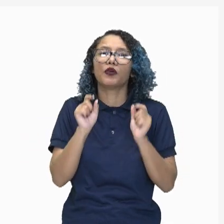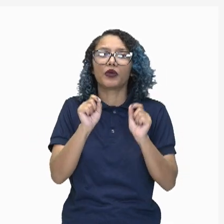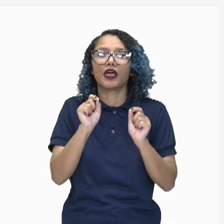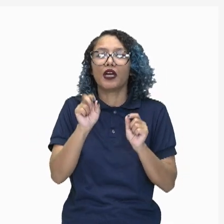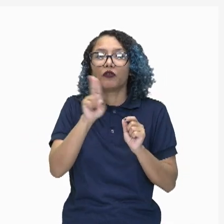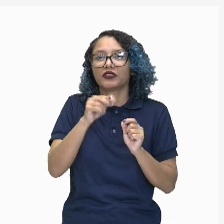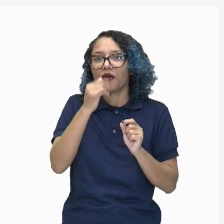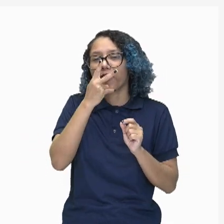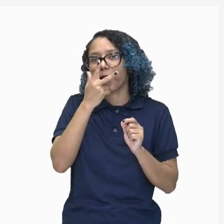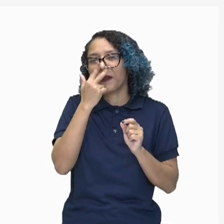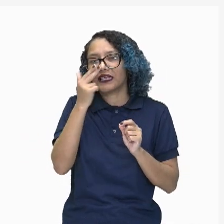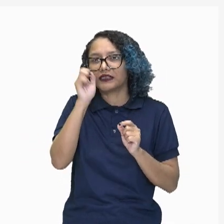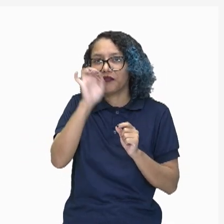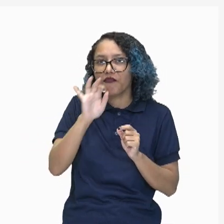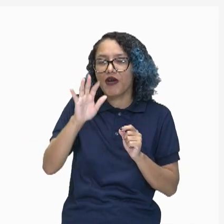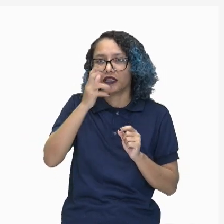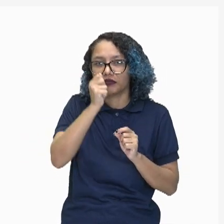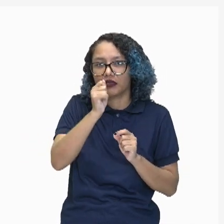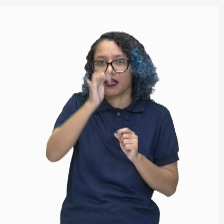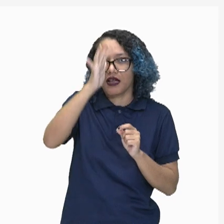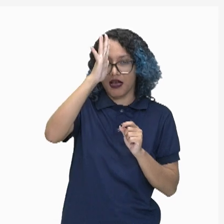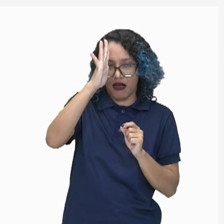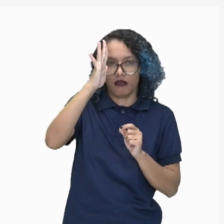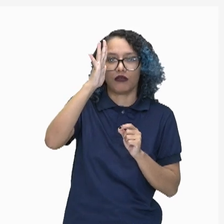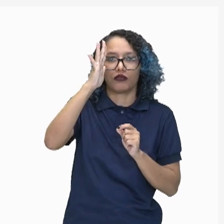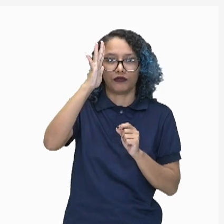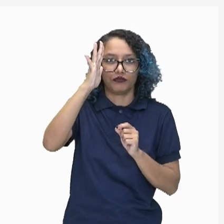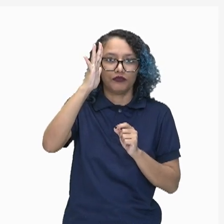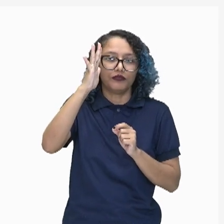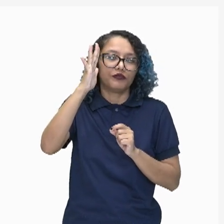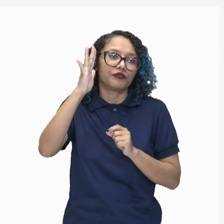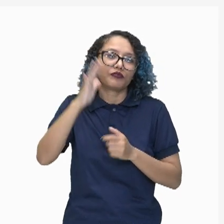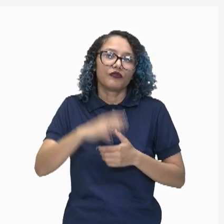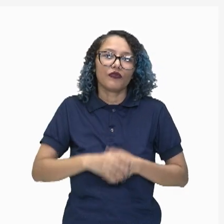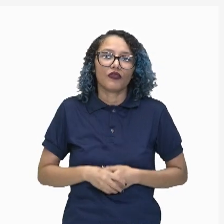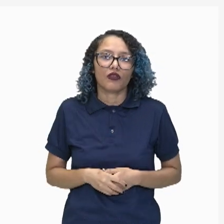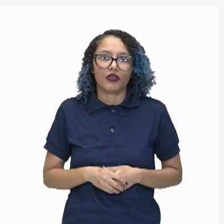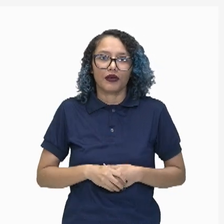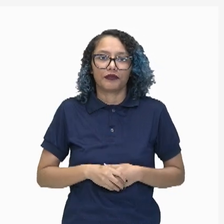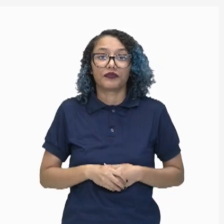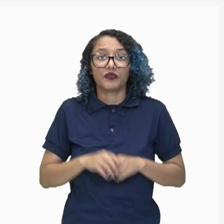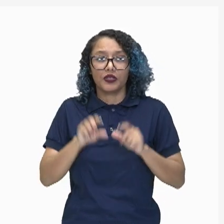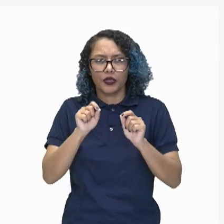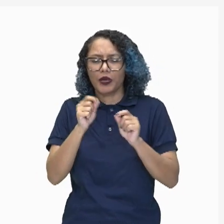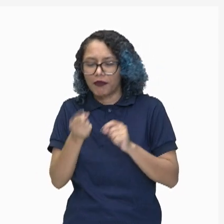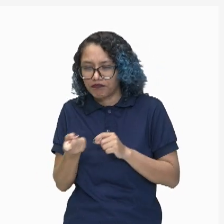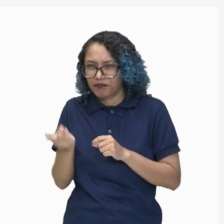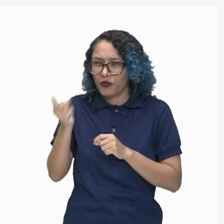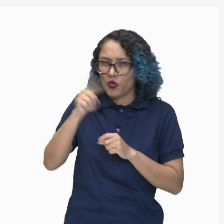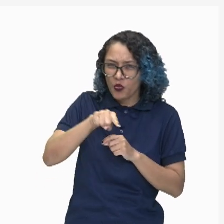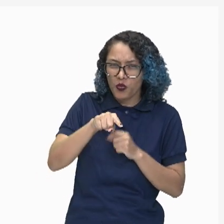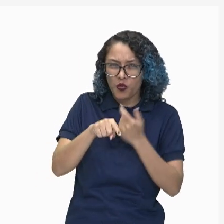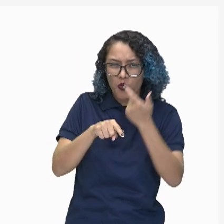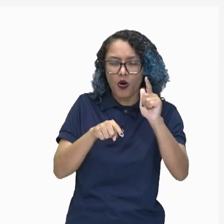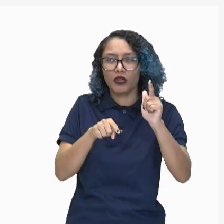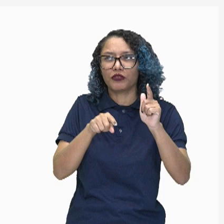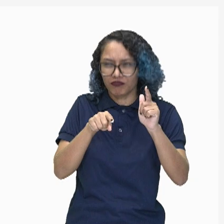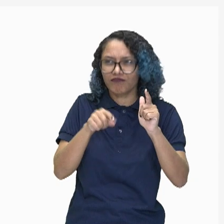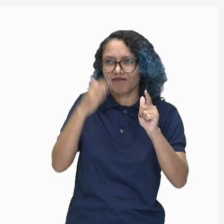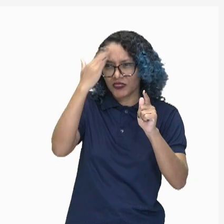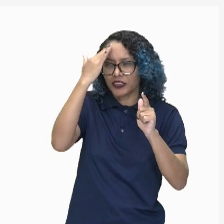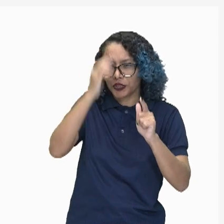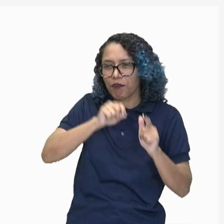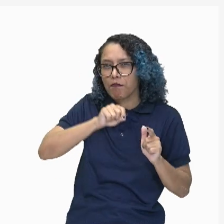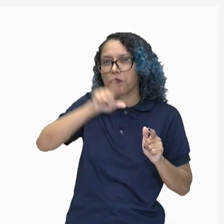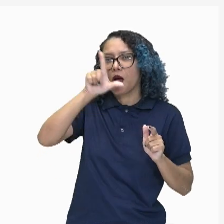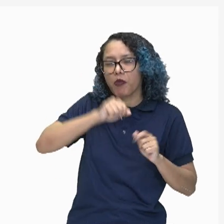amanhã surgindo. De um que apanhe esse grito que ele e o lance a outro. De um outro galo que apanhe o grito de um galo antes e